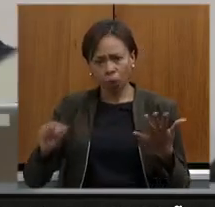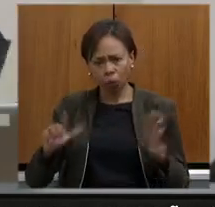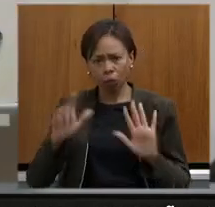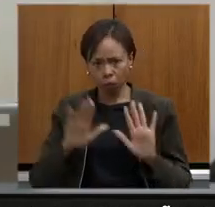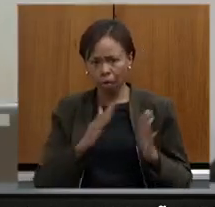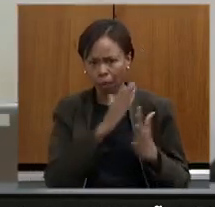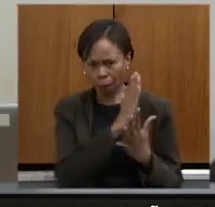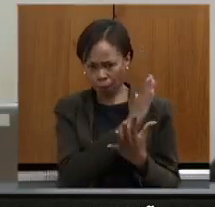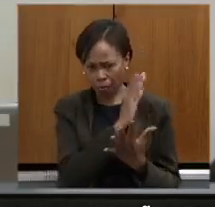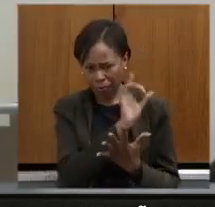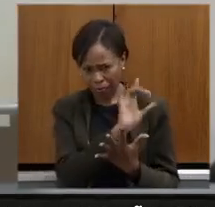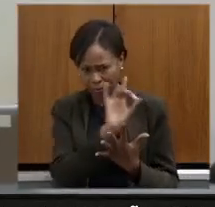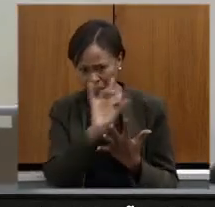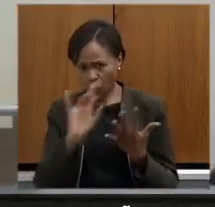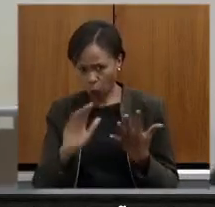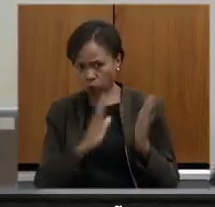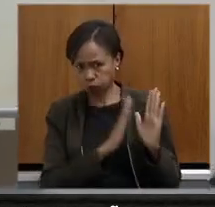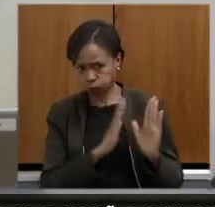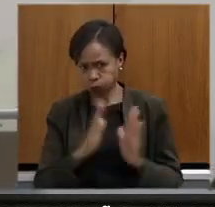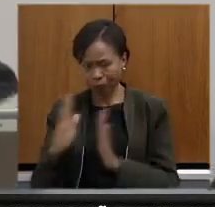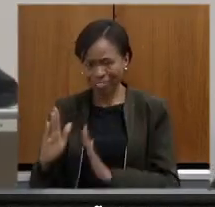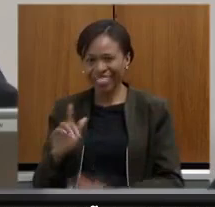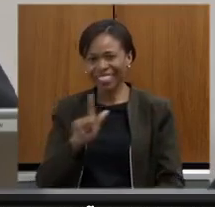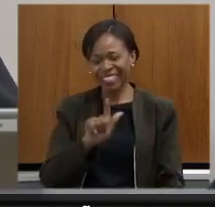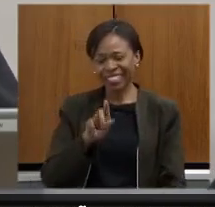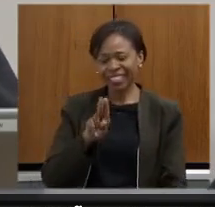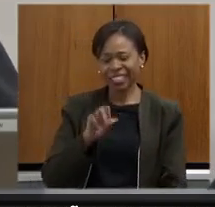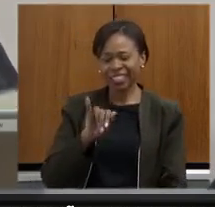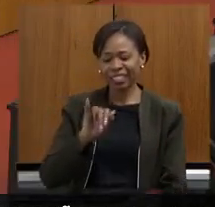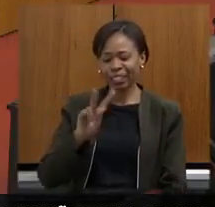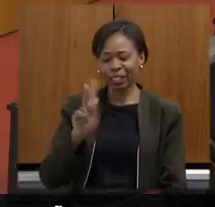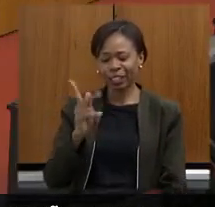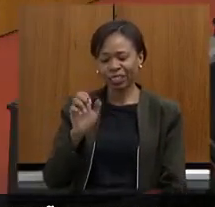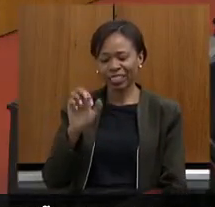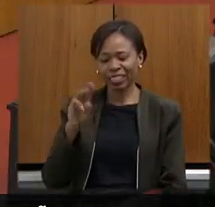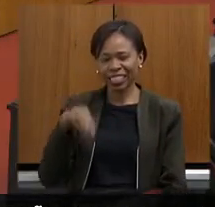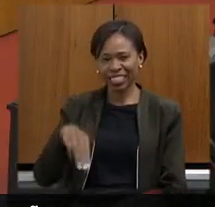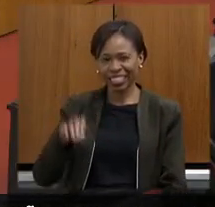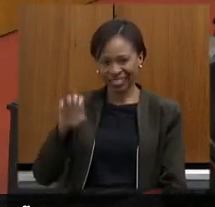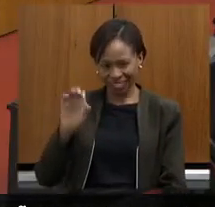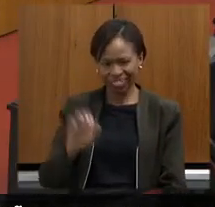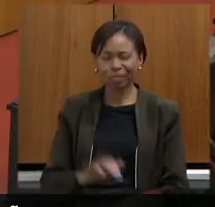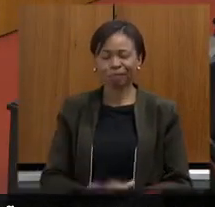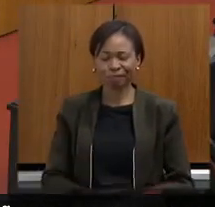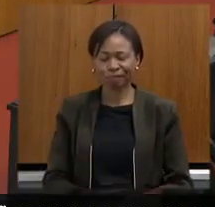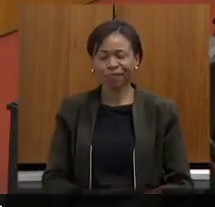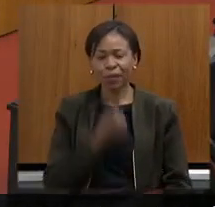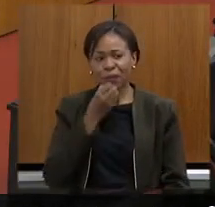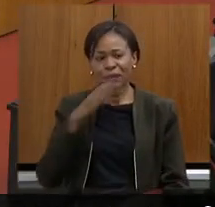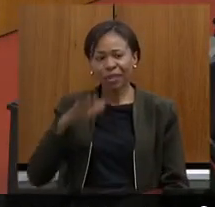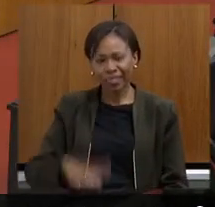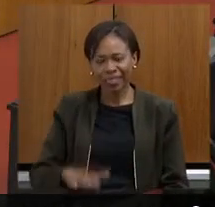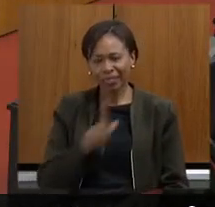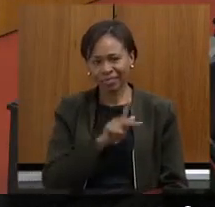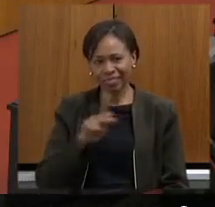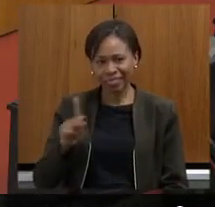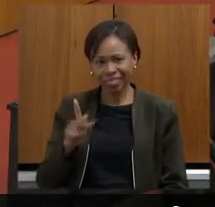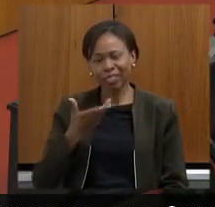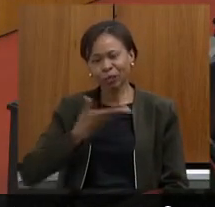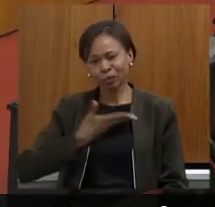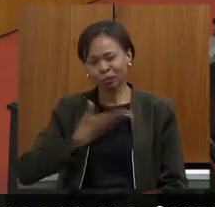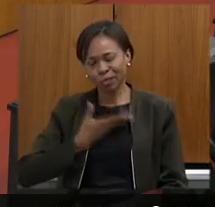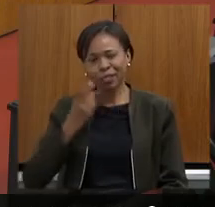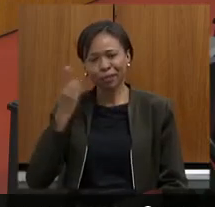uma palavra o Nobre Deputado Guilherme da Cunha Presidente Boa tarde também aos